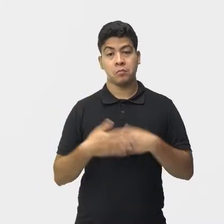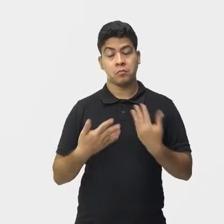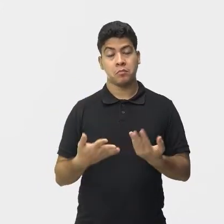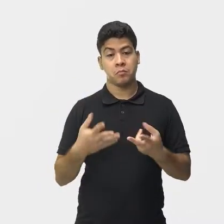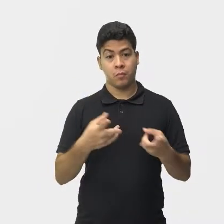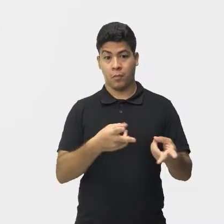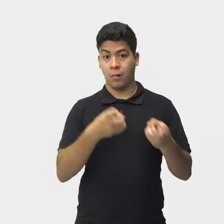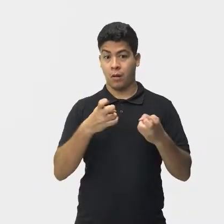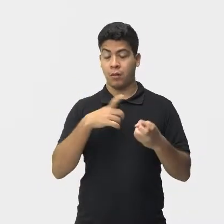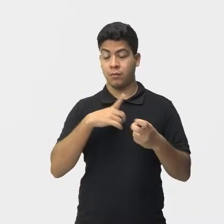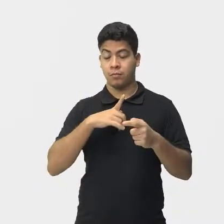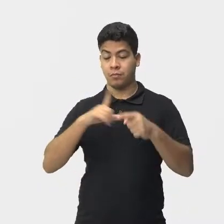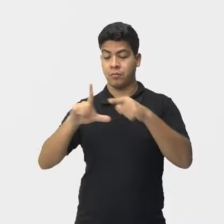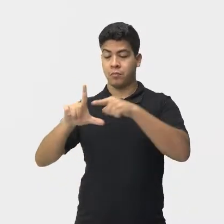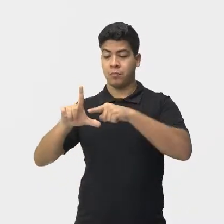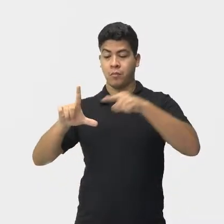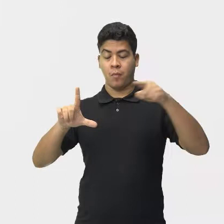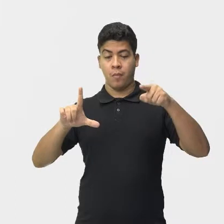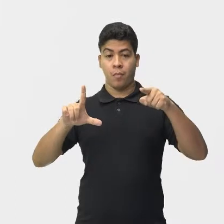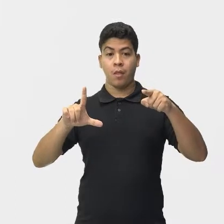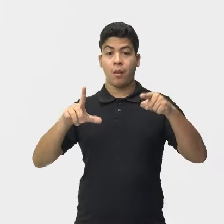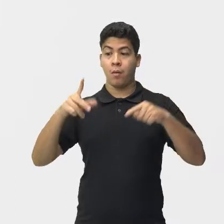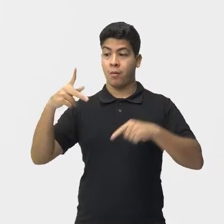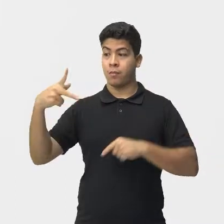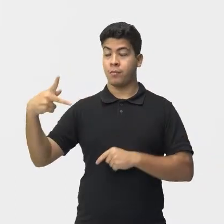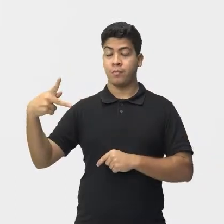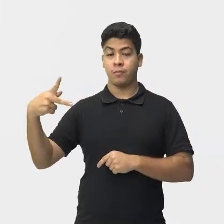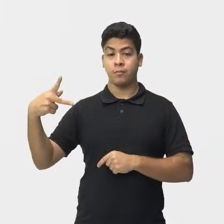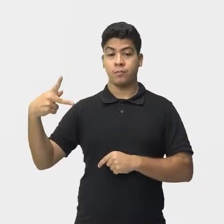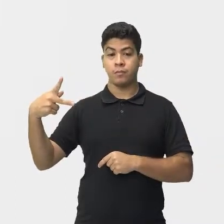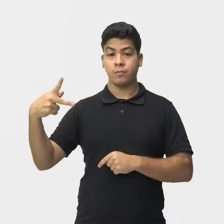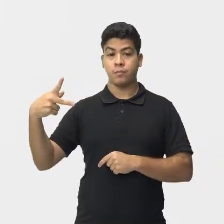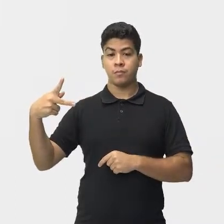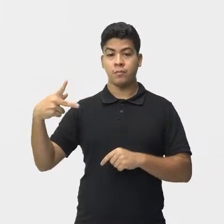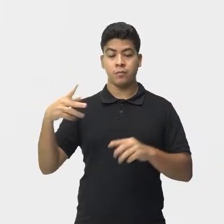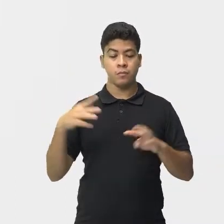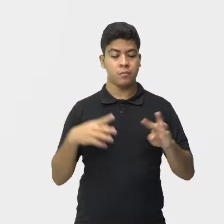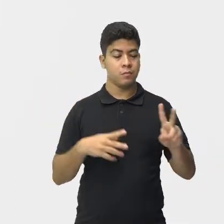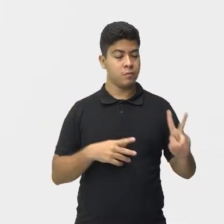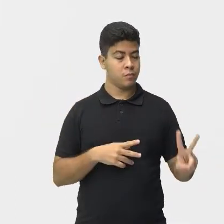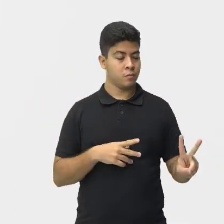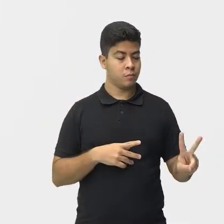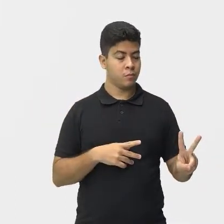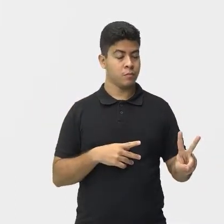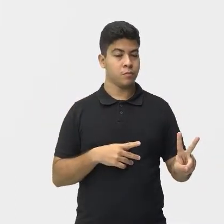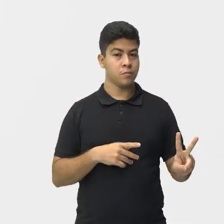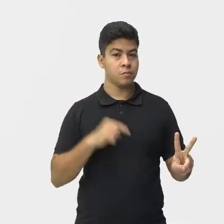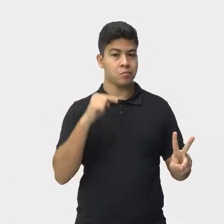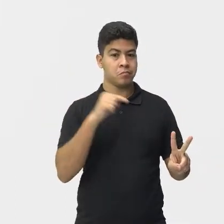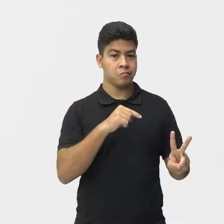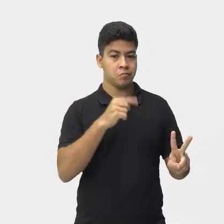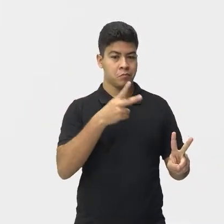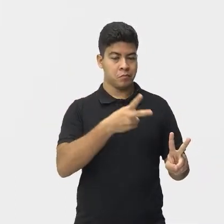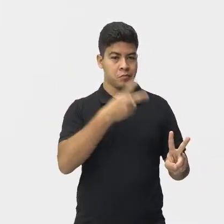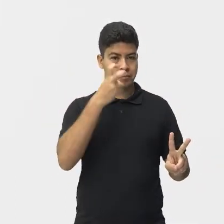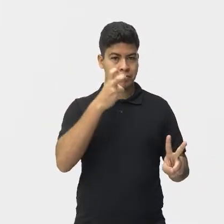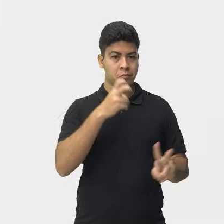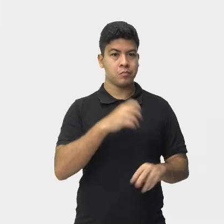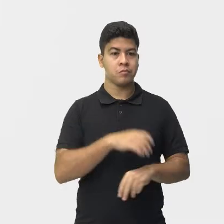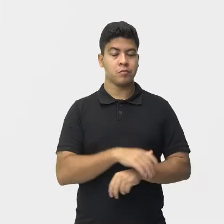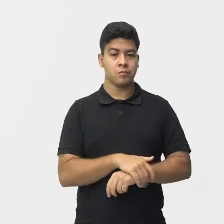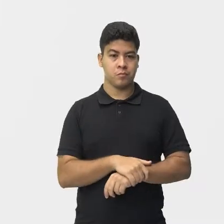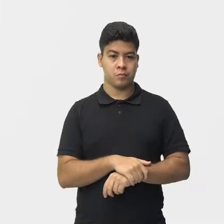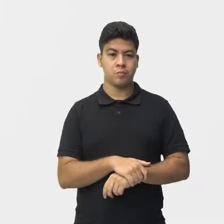nós temos um gráfico pressão aqui por volume aqui no eixo das abscissas, tá?